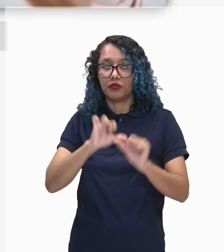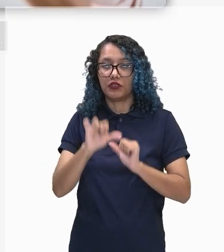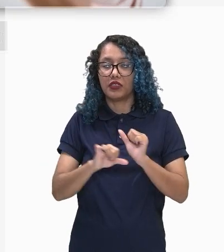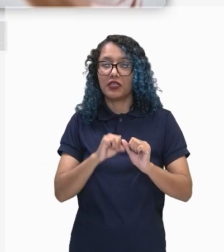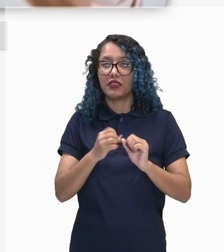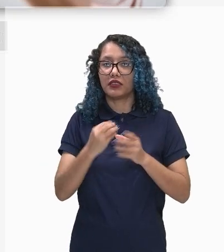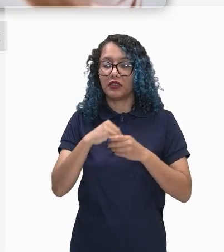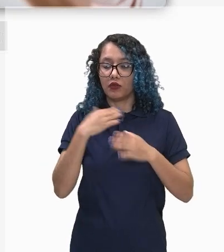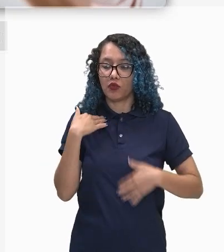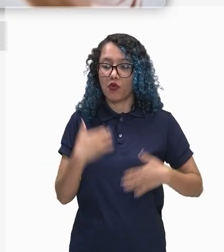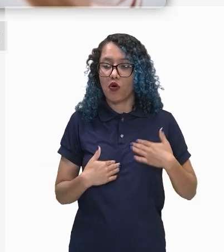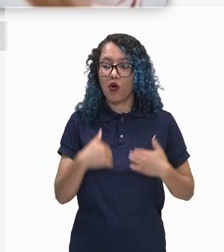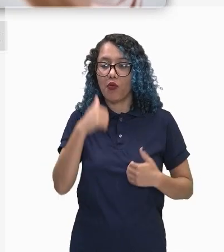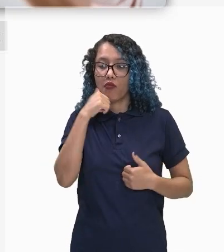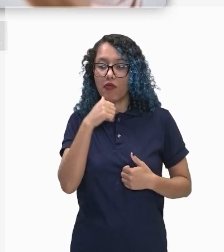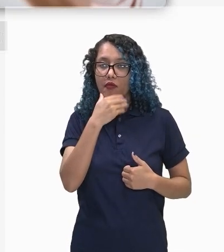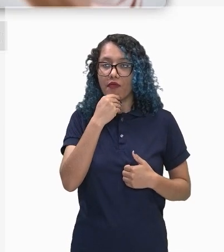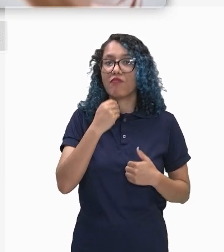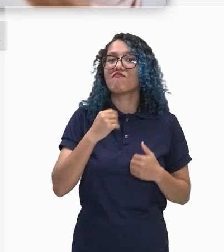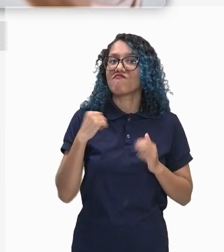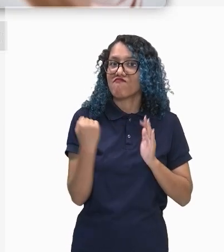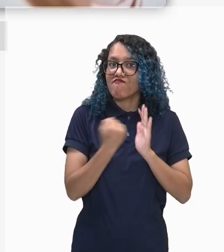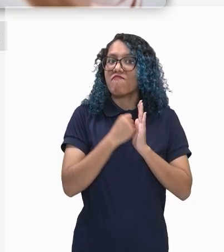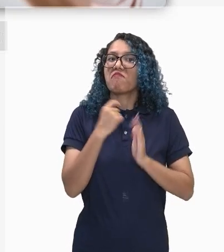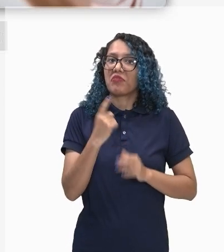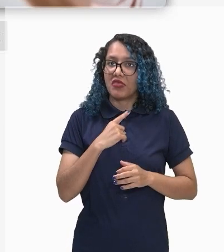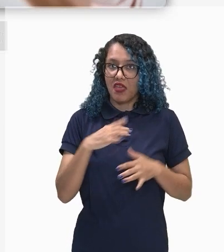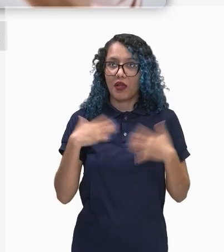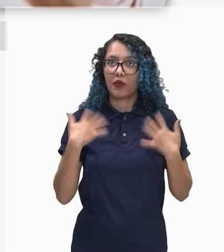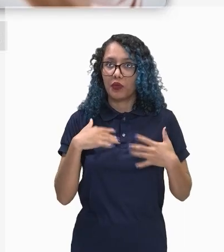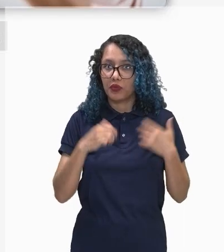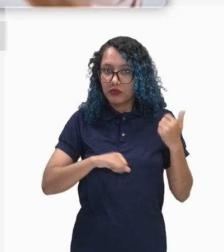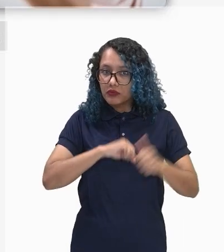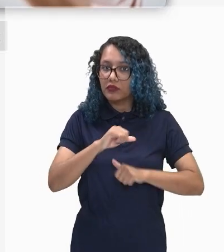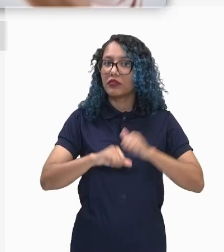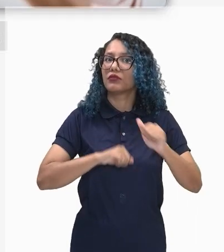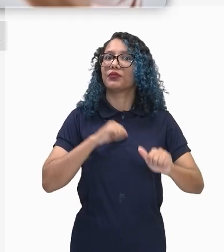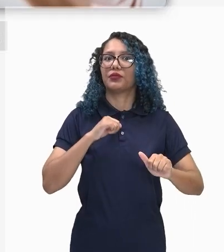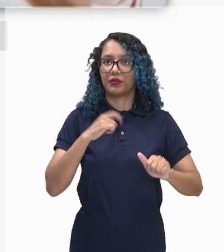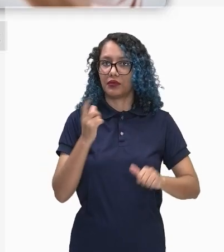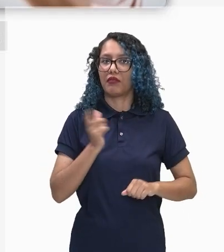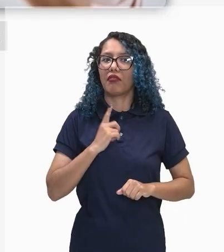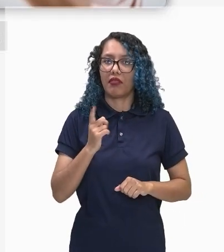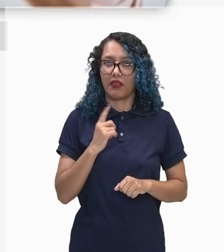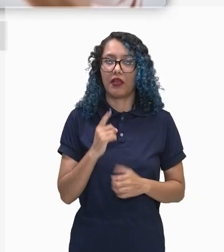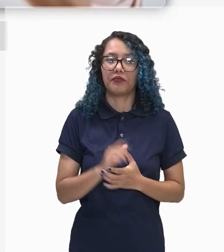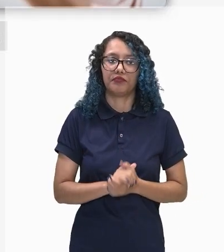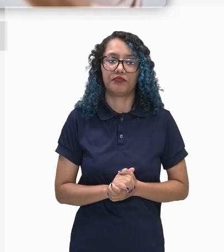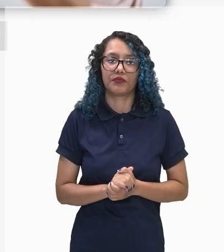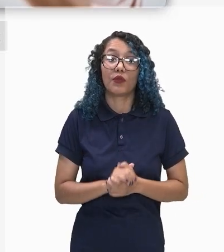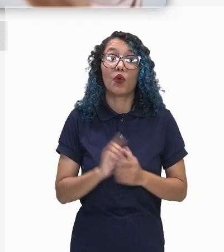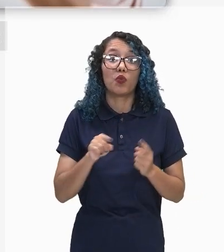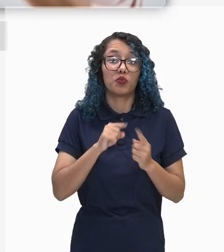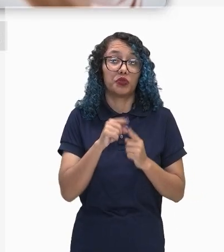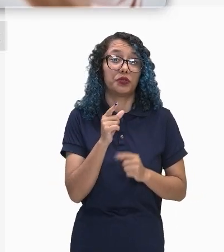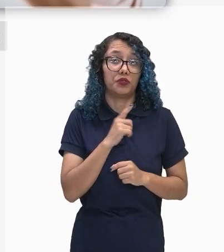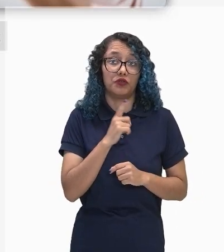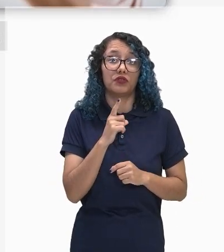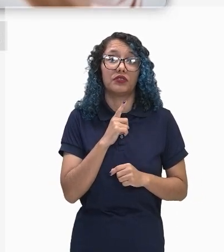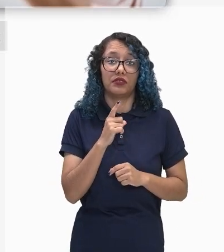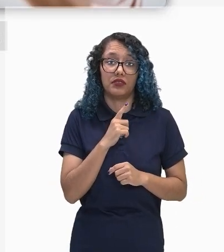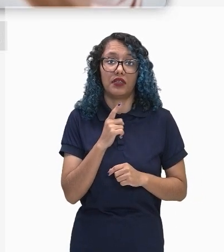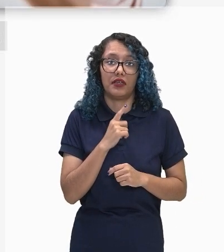de meninas e meninos. Então, a gente já percebe aí, né, que tem um objetivo, é transformar